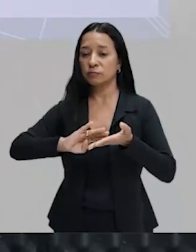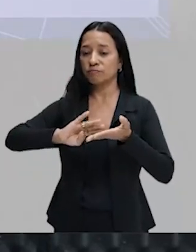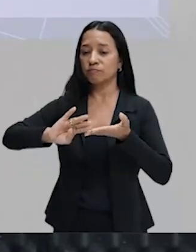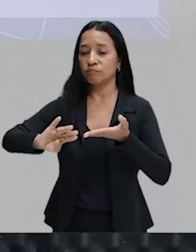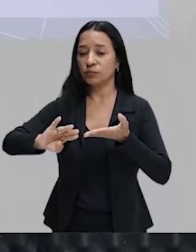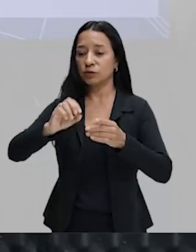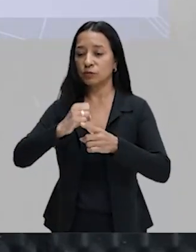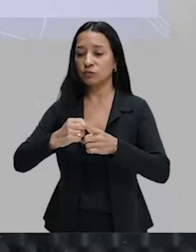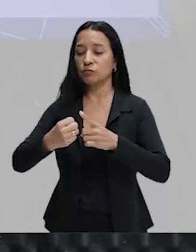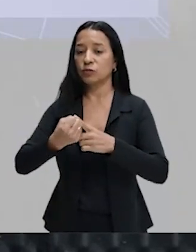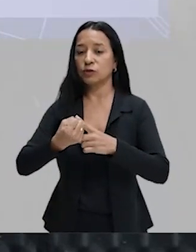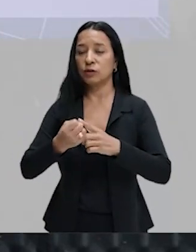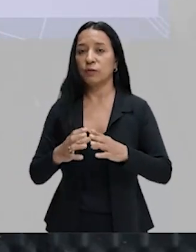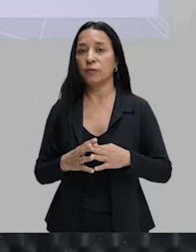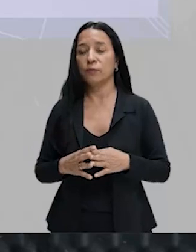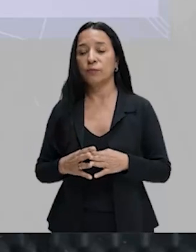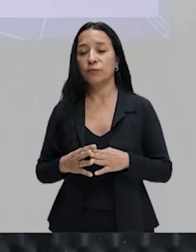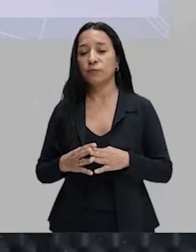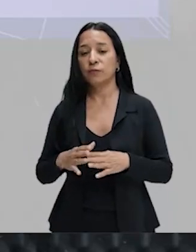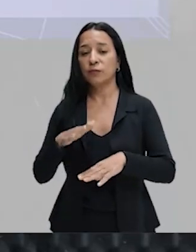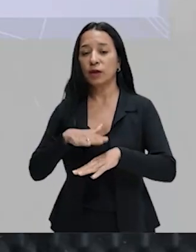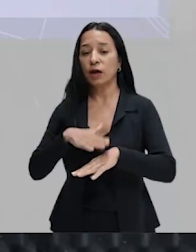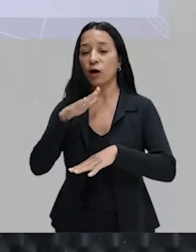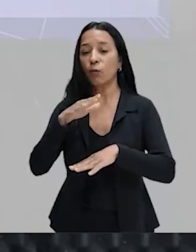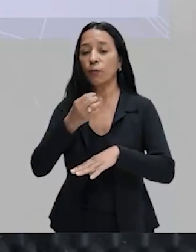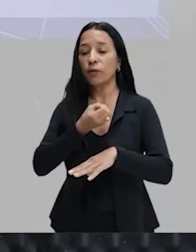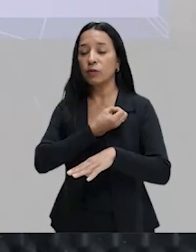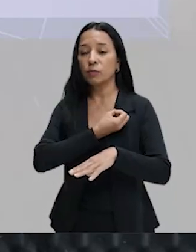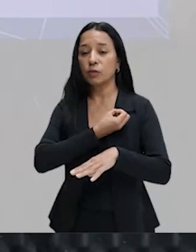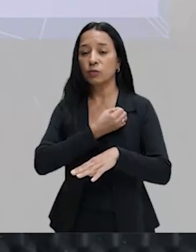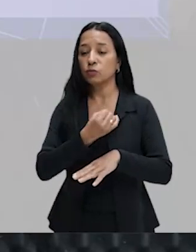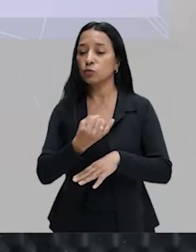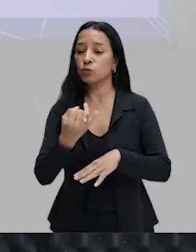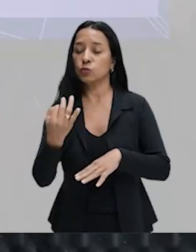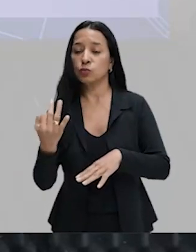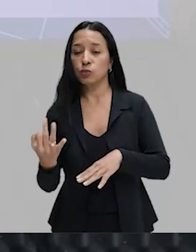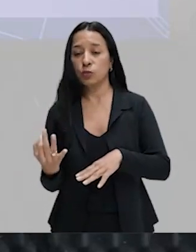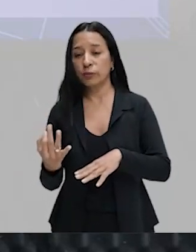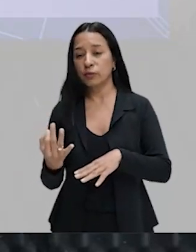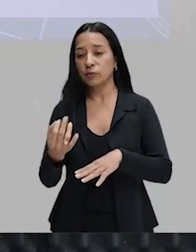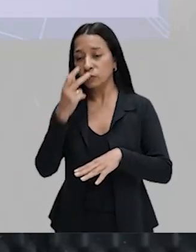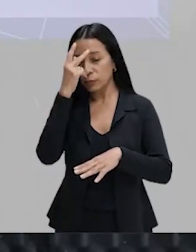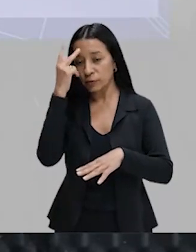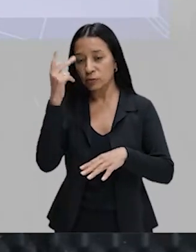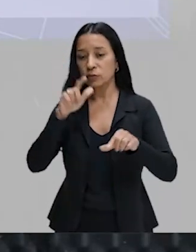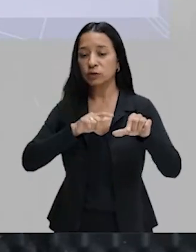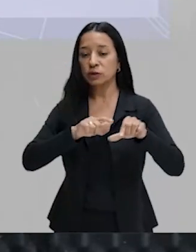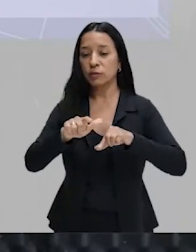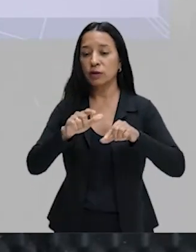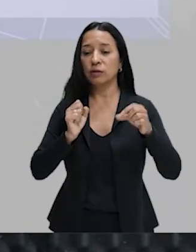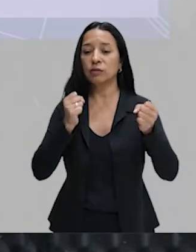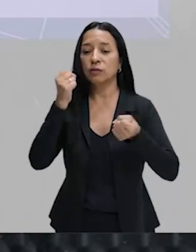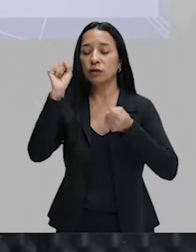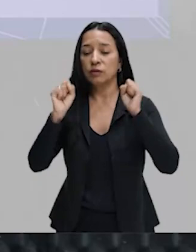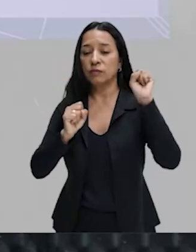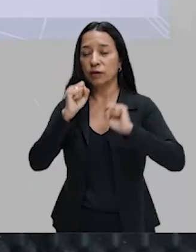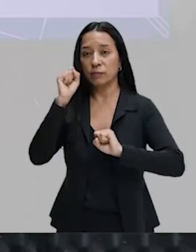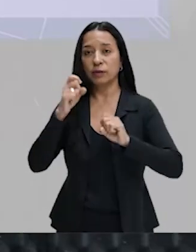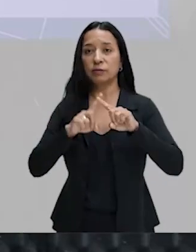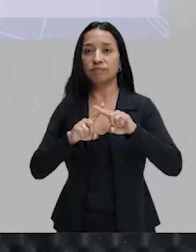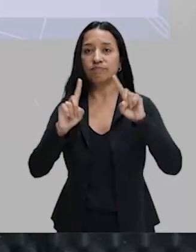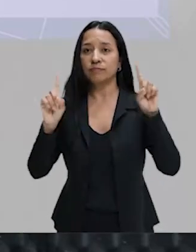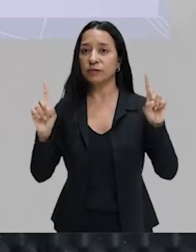Então, aumenta o número de operários. Aumenta o número de operários trabalhando em fábricas, só